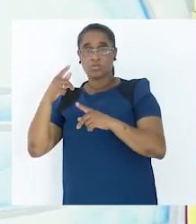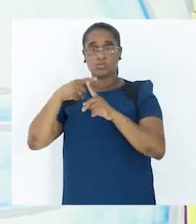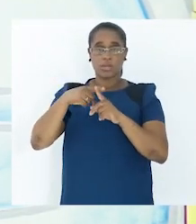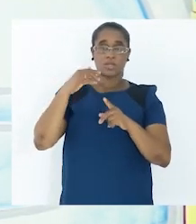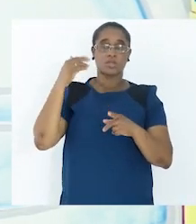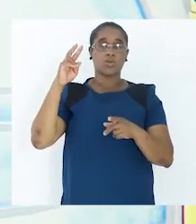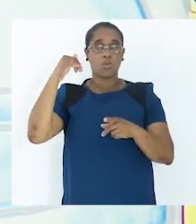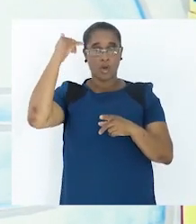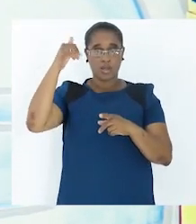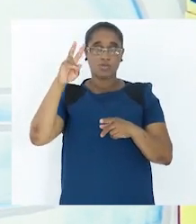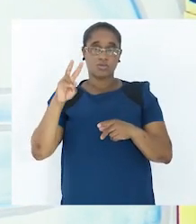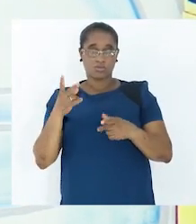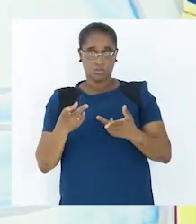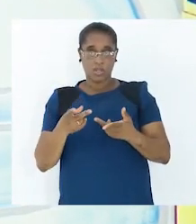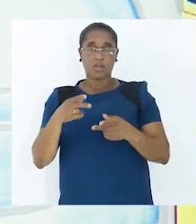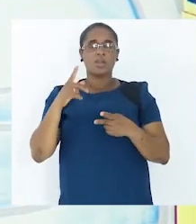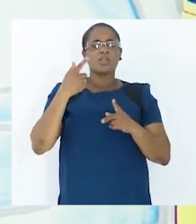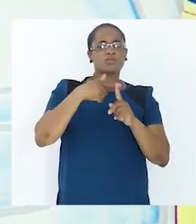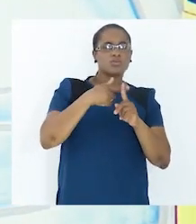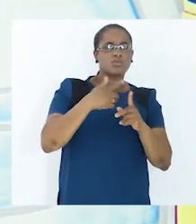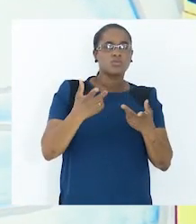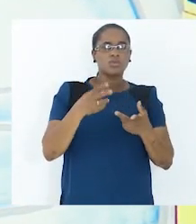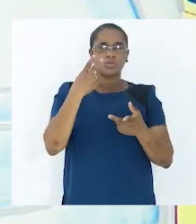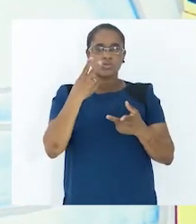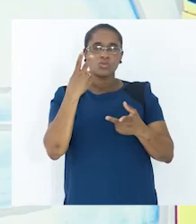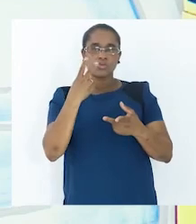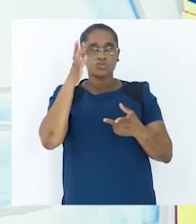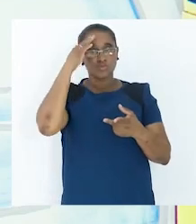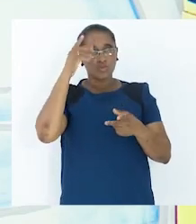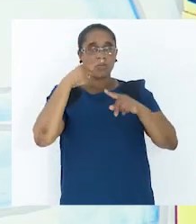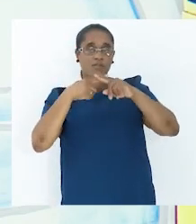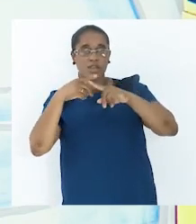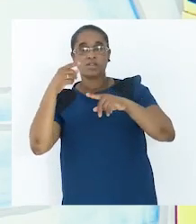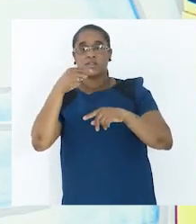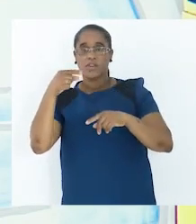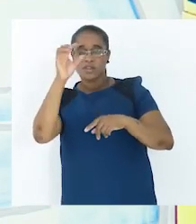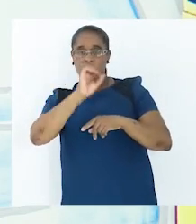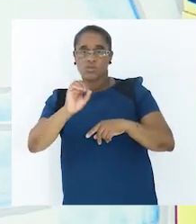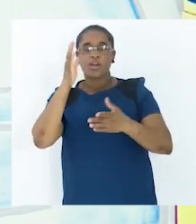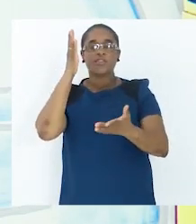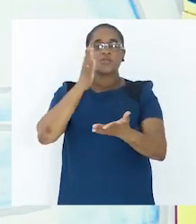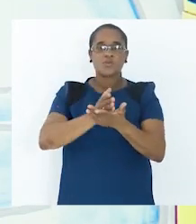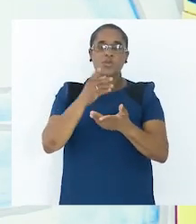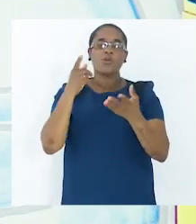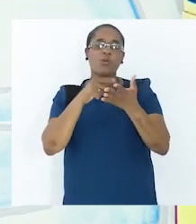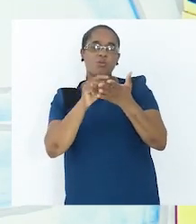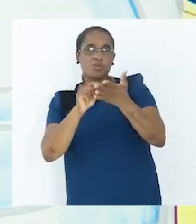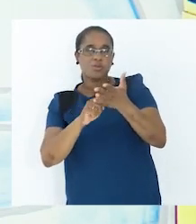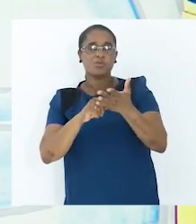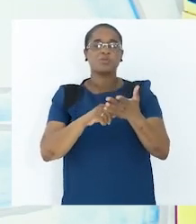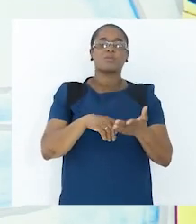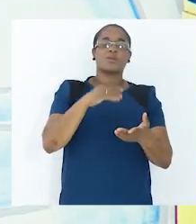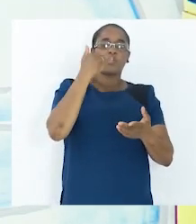temos uma soma de dois monómios vezes a sua diferença, basta calcular o quadrado do primeiro